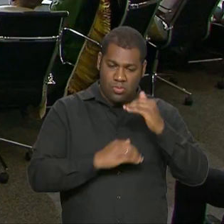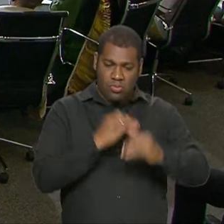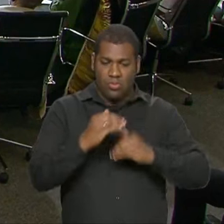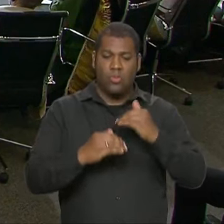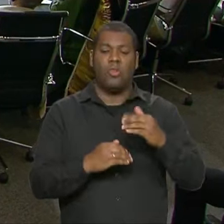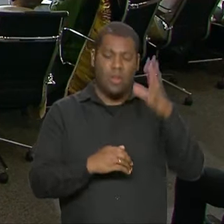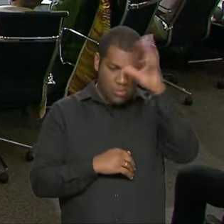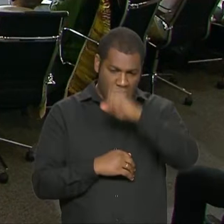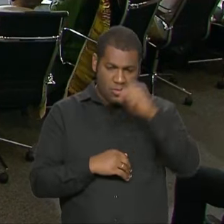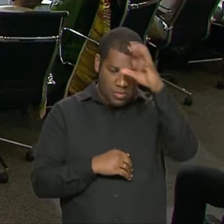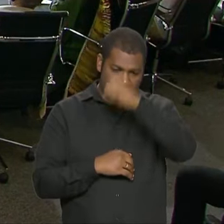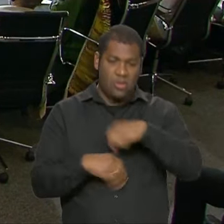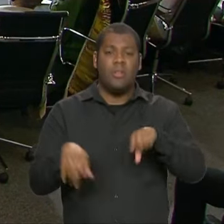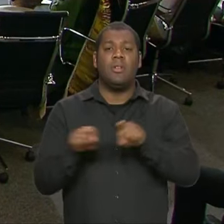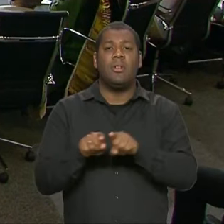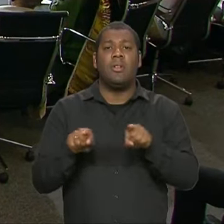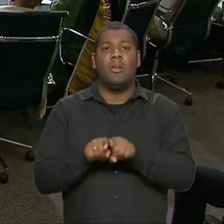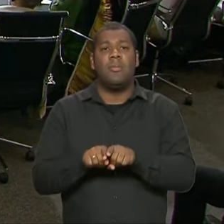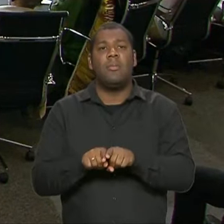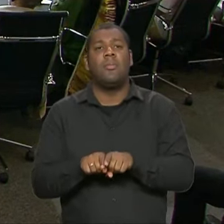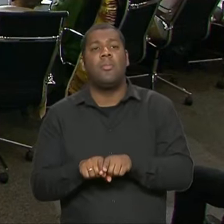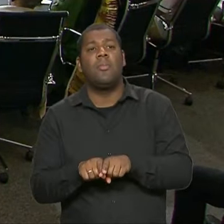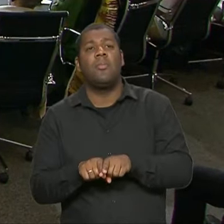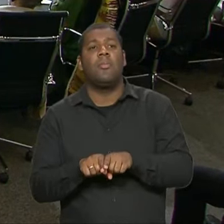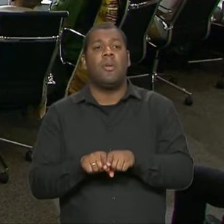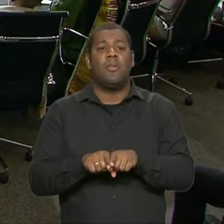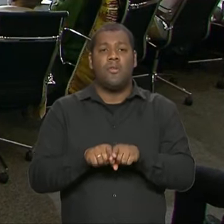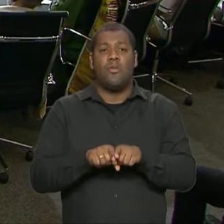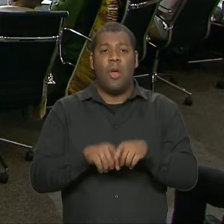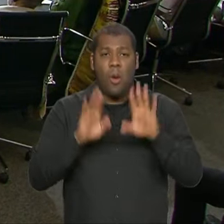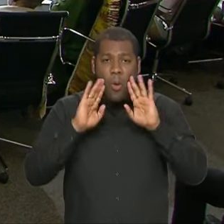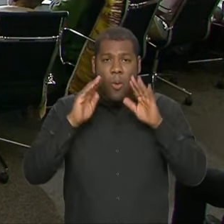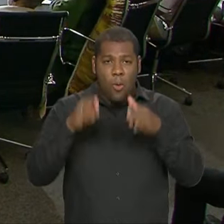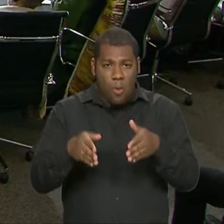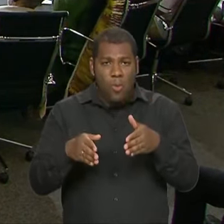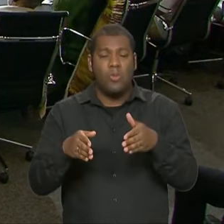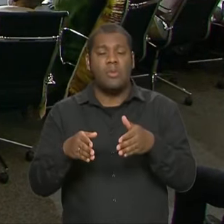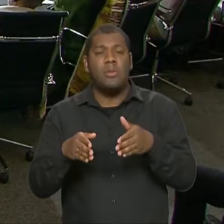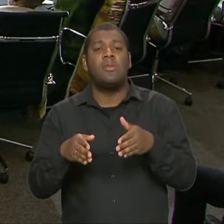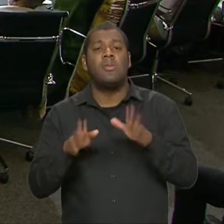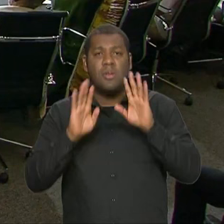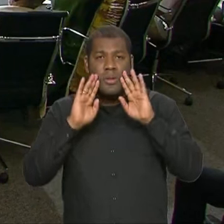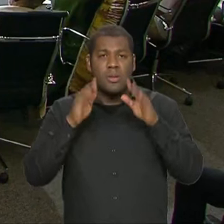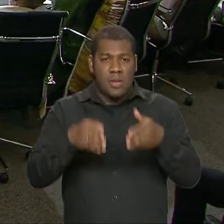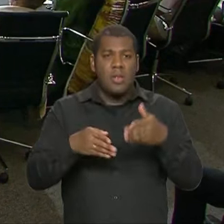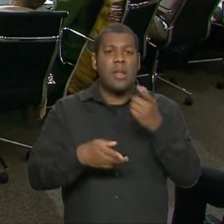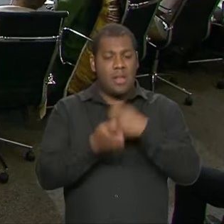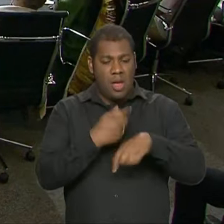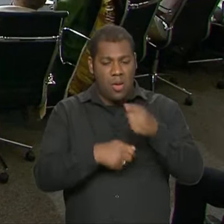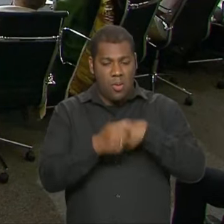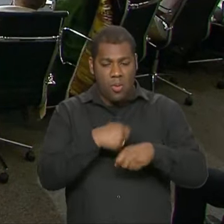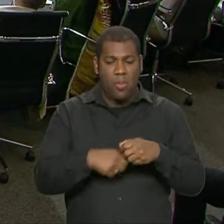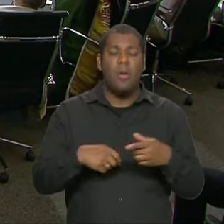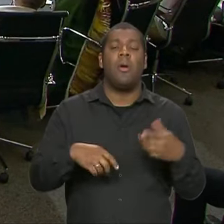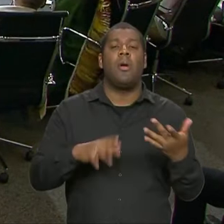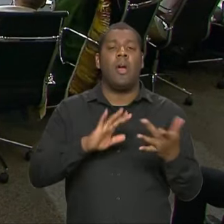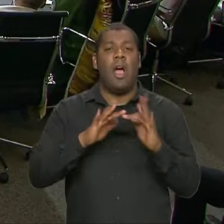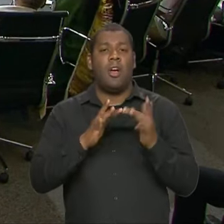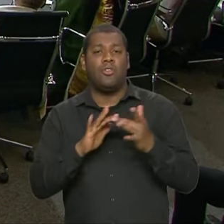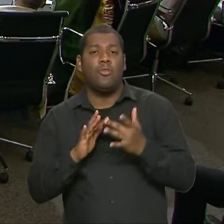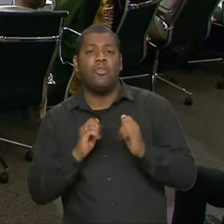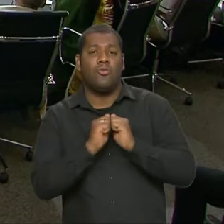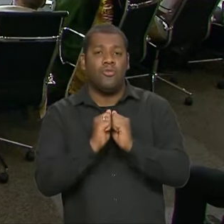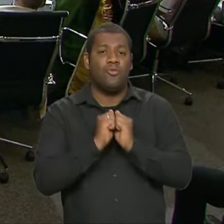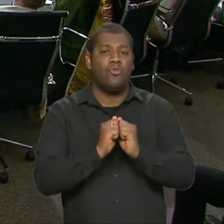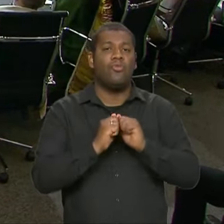e evita a concentração do poder econômico. Por isso, implementar ações dirigidas com os empreendedores,